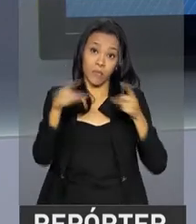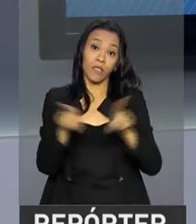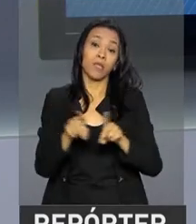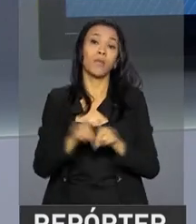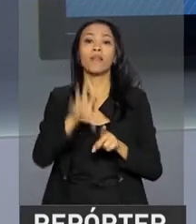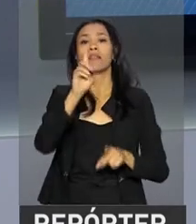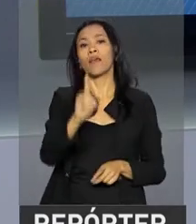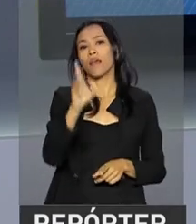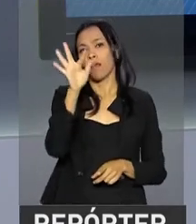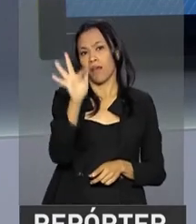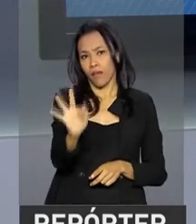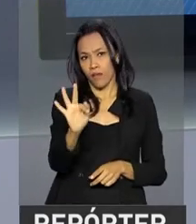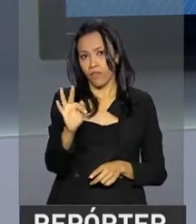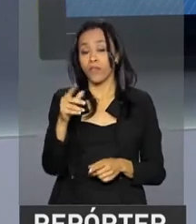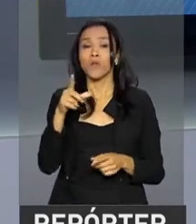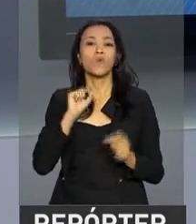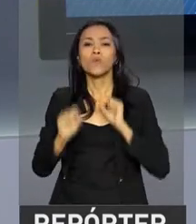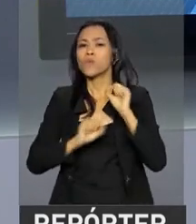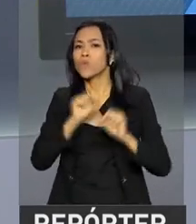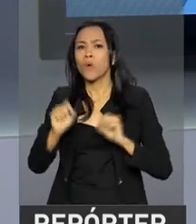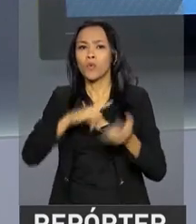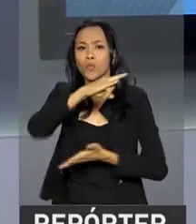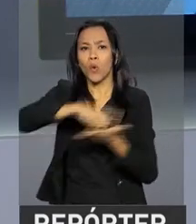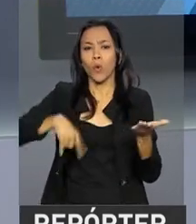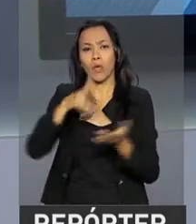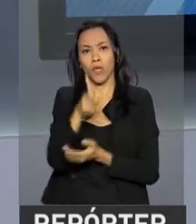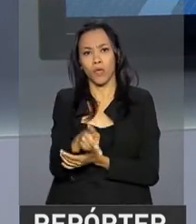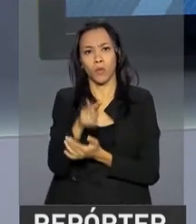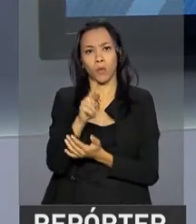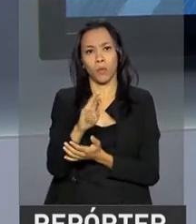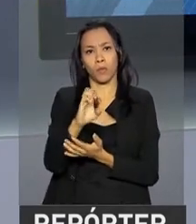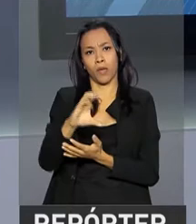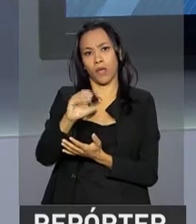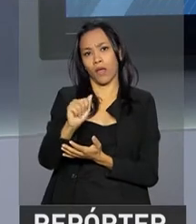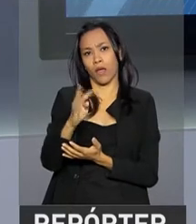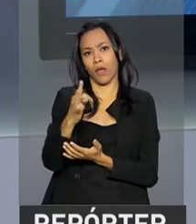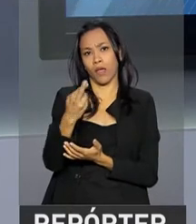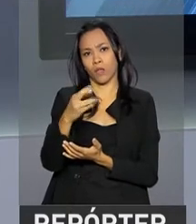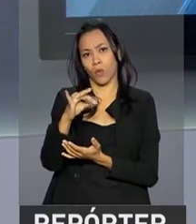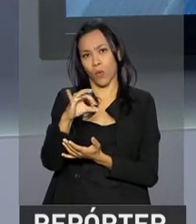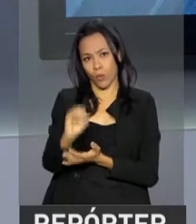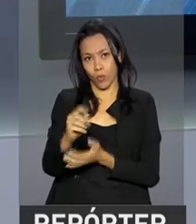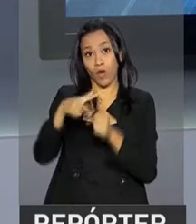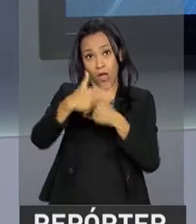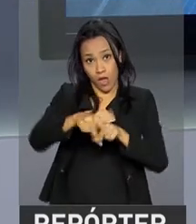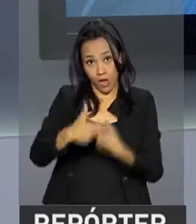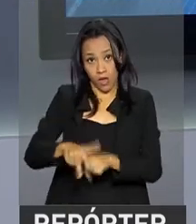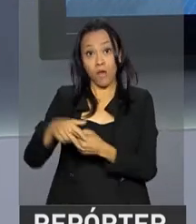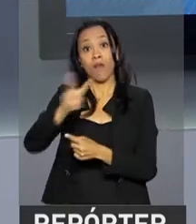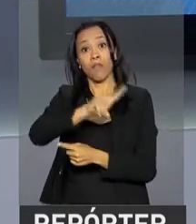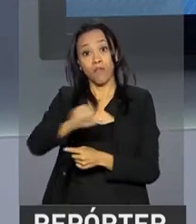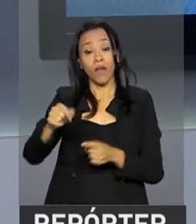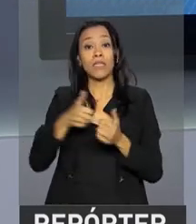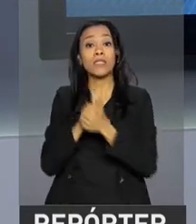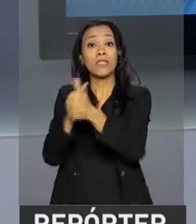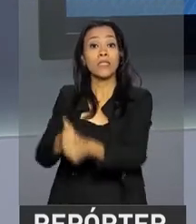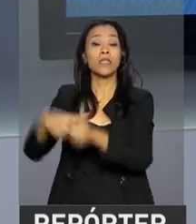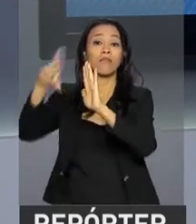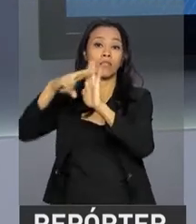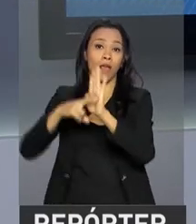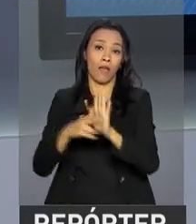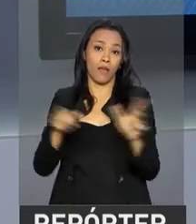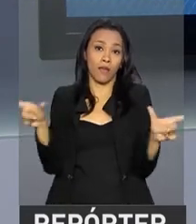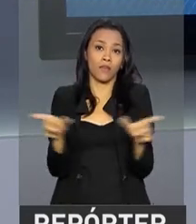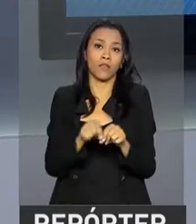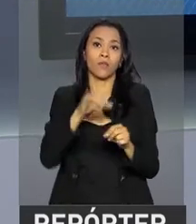têm seus precatórios foi publicada hoje no diário oficial da união as correções serão pelo índice nacional de preços ao consumidor amplo especial